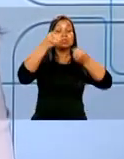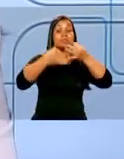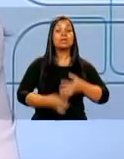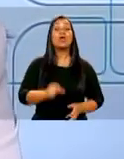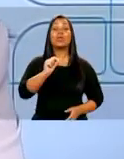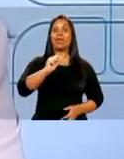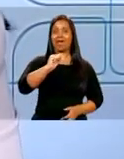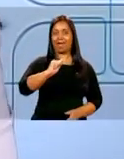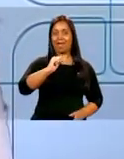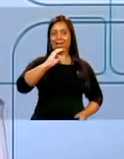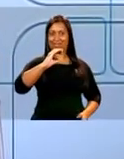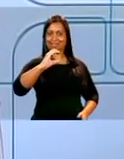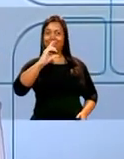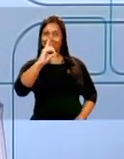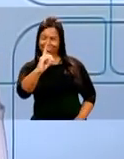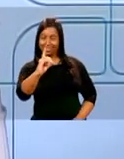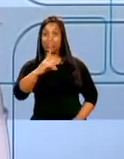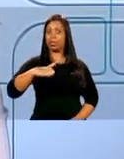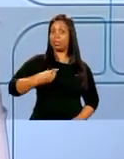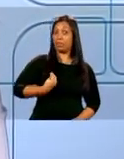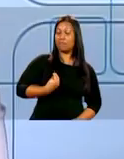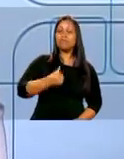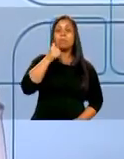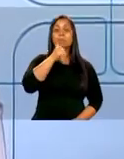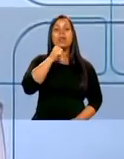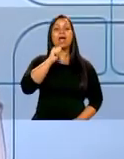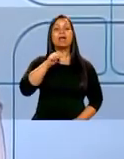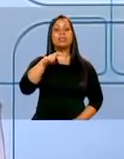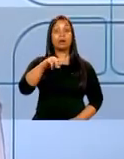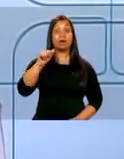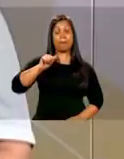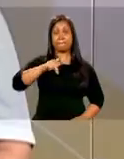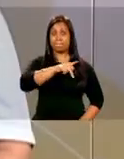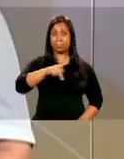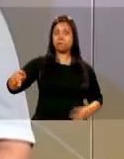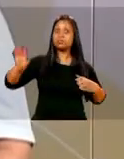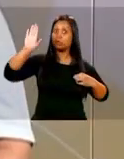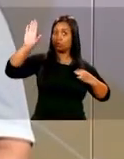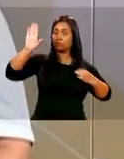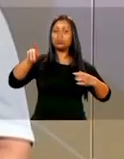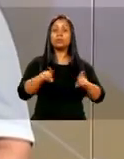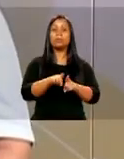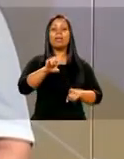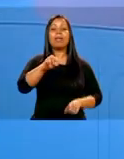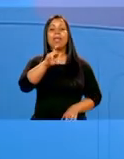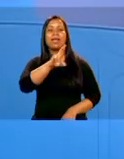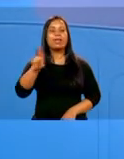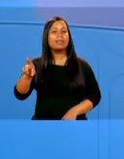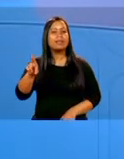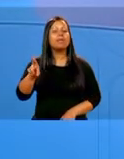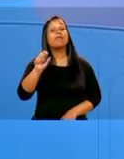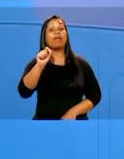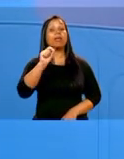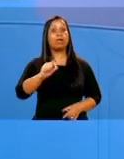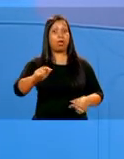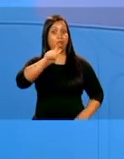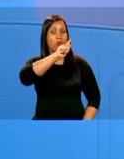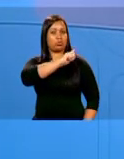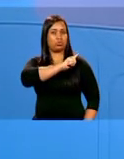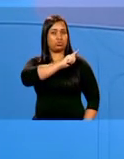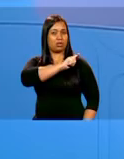a ACD. Quem está comigo é a Adriane Cirelli, que é a presidente voluntária da ACD, e o Éder Jacob de Souza, que é o